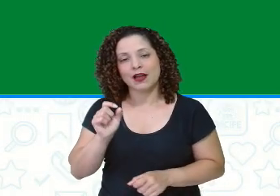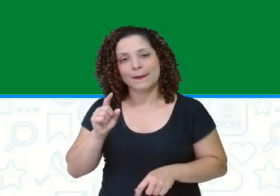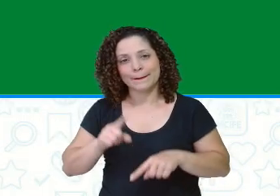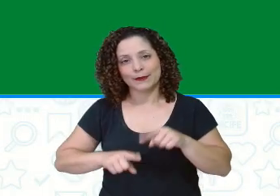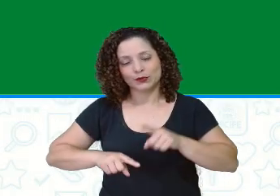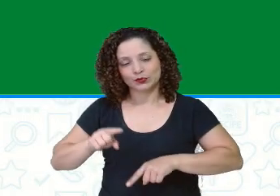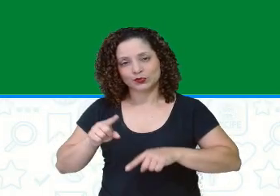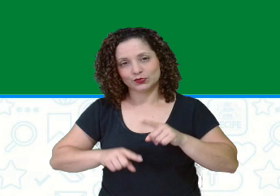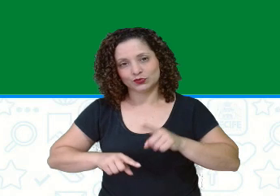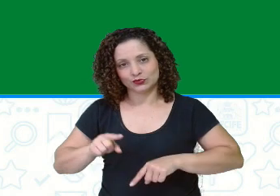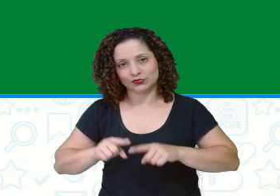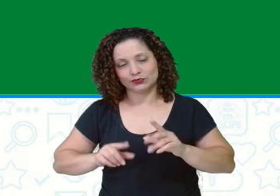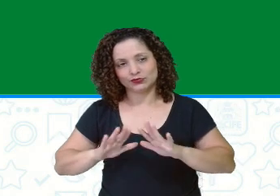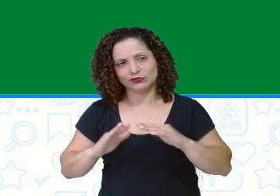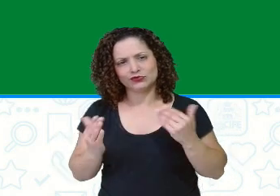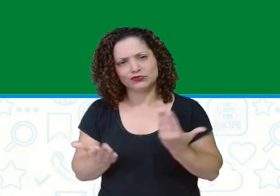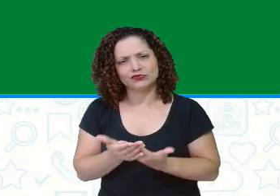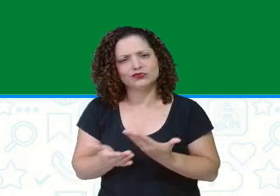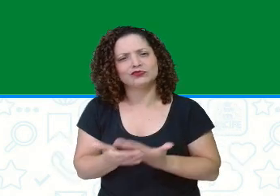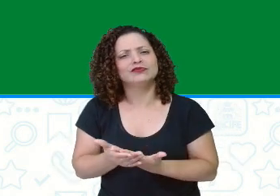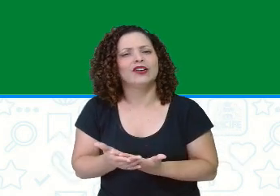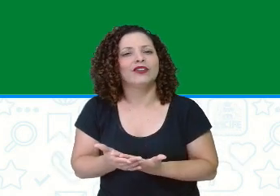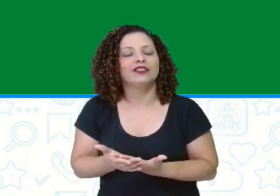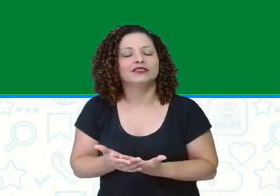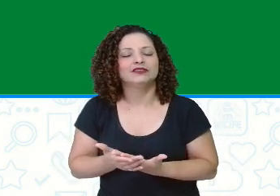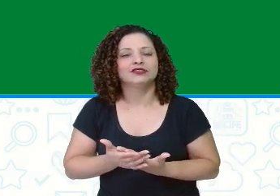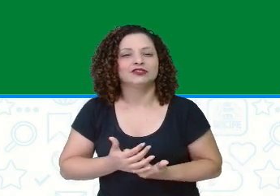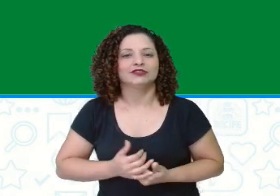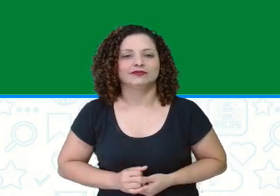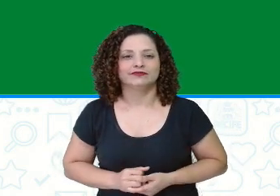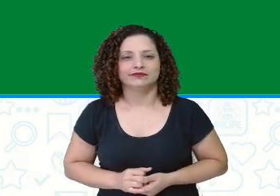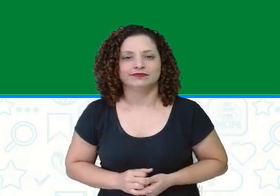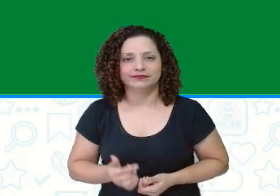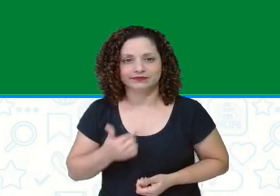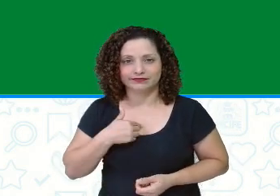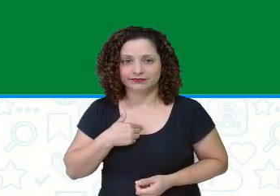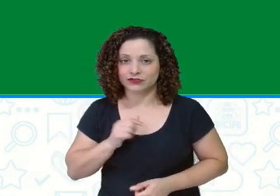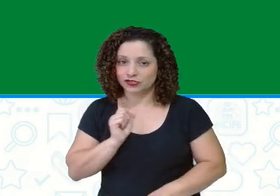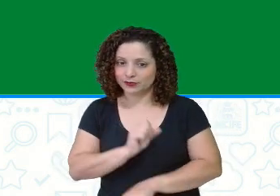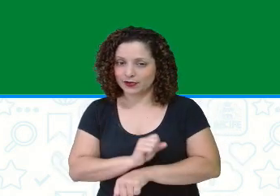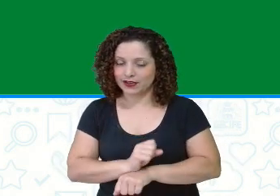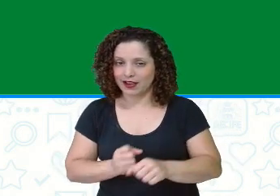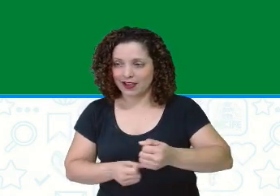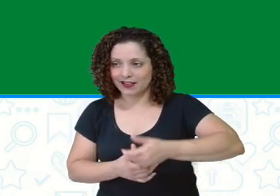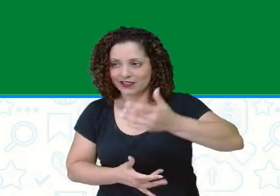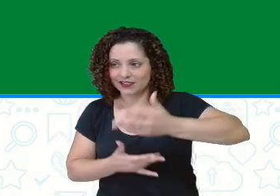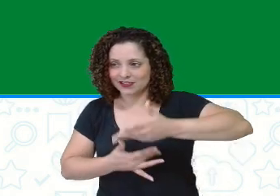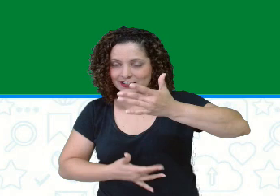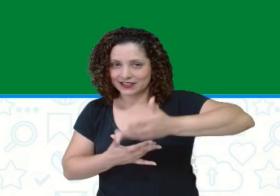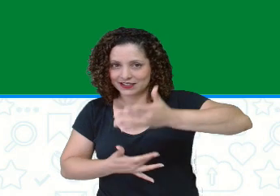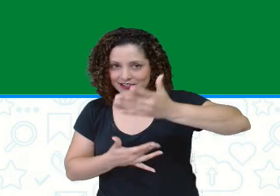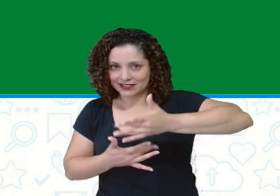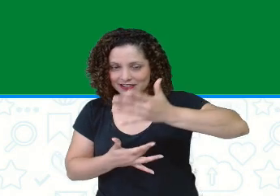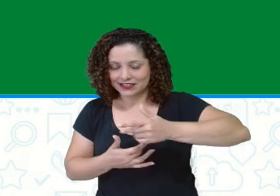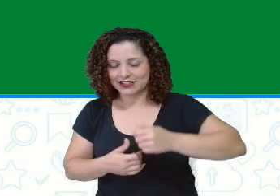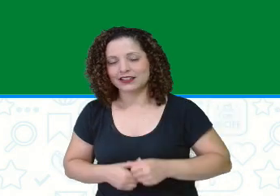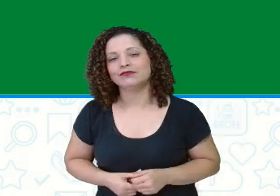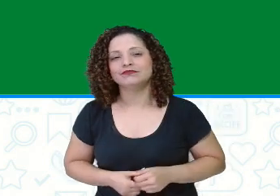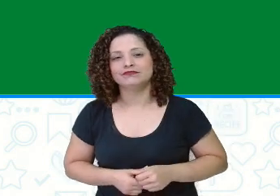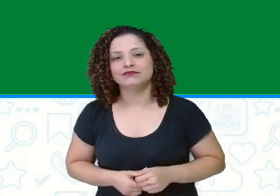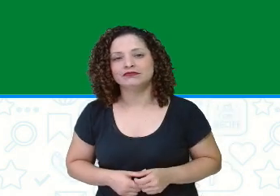material, né, quando vai estudar nas nossas aulas? Estou aguardando vocês responderem, viu, crianças? Acho que tem a ver